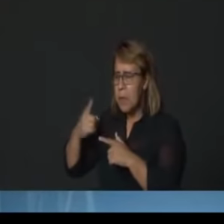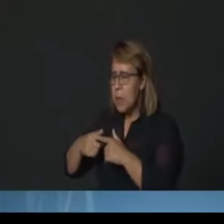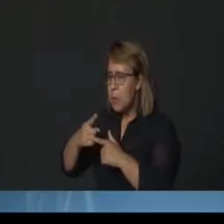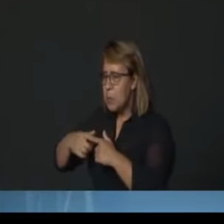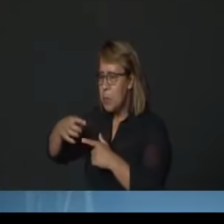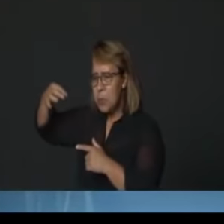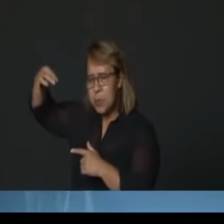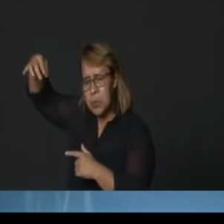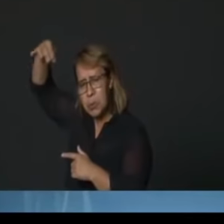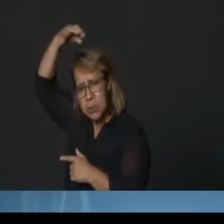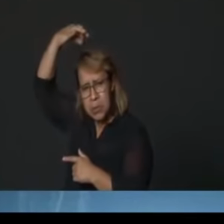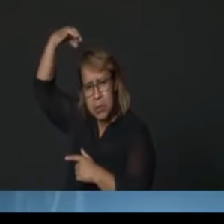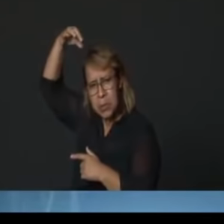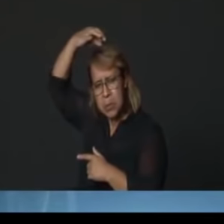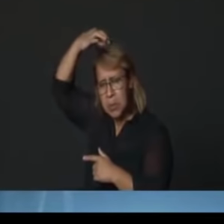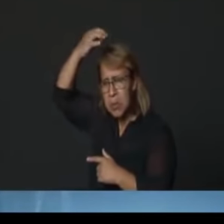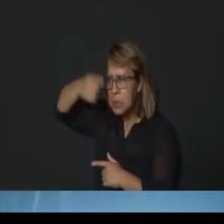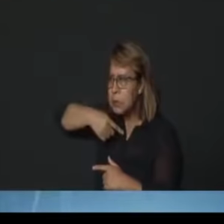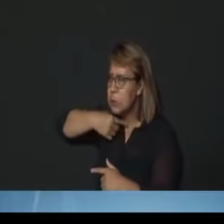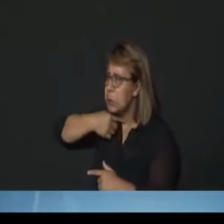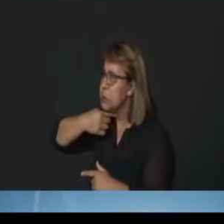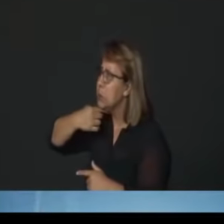santo, te